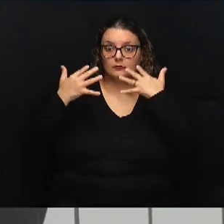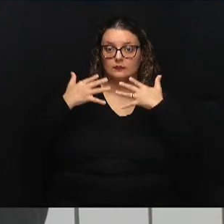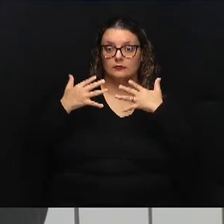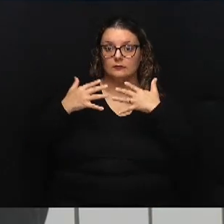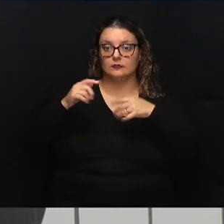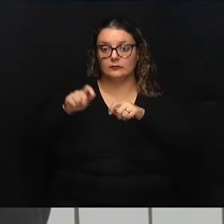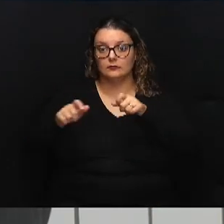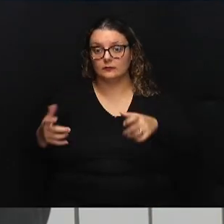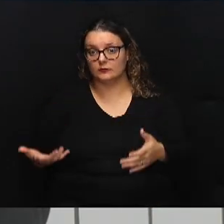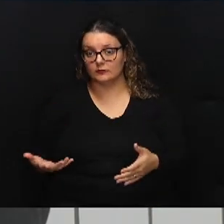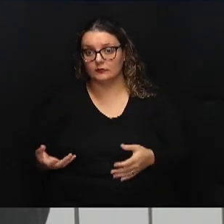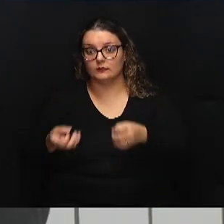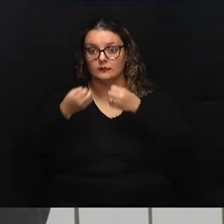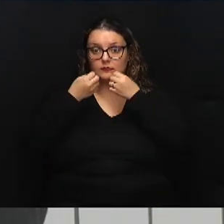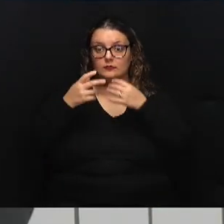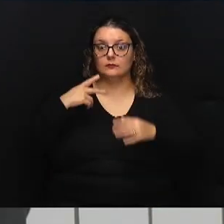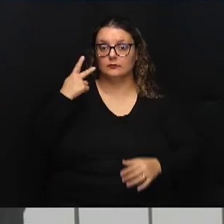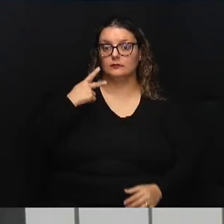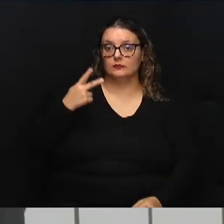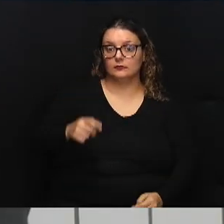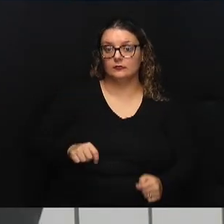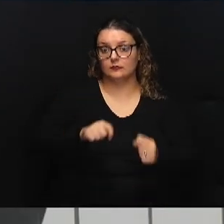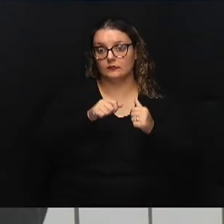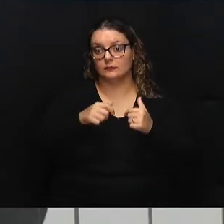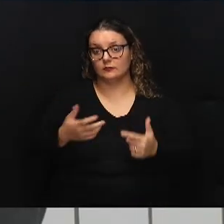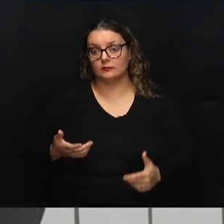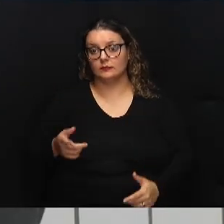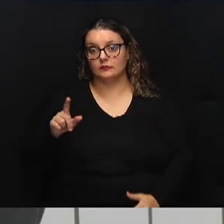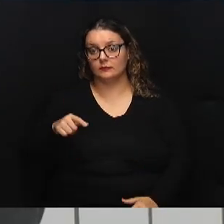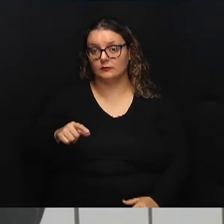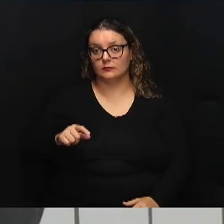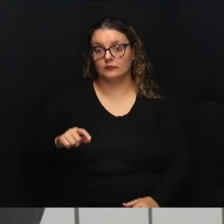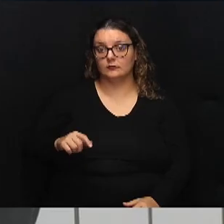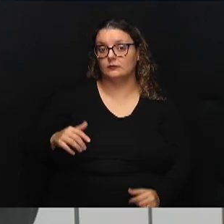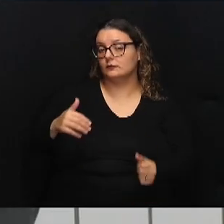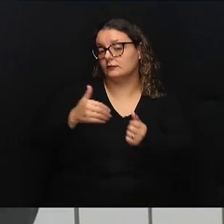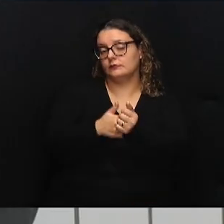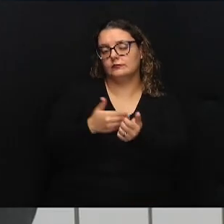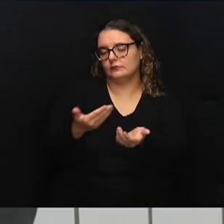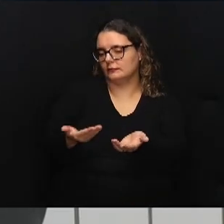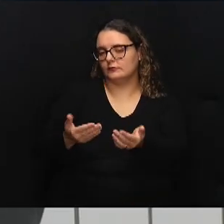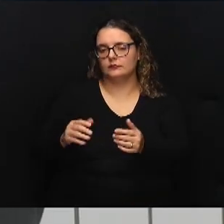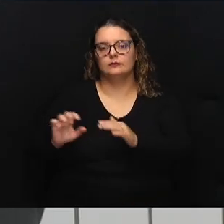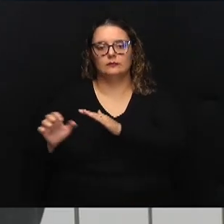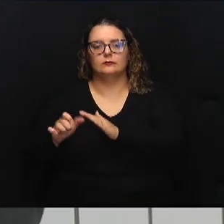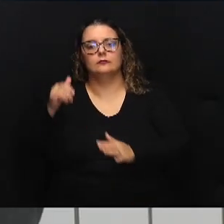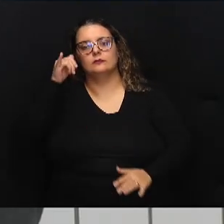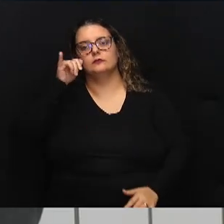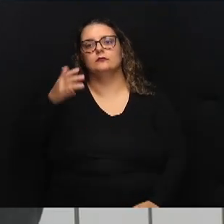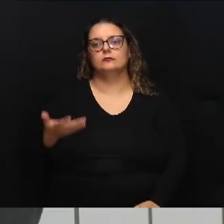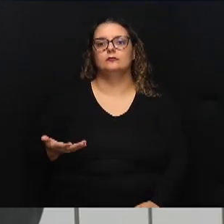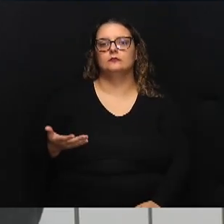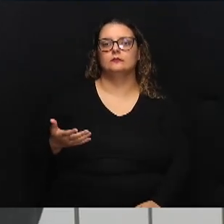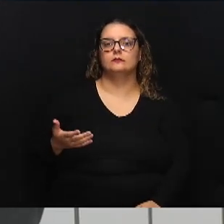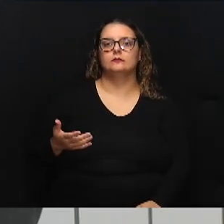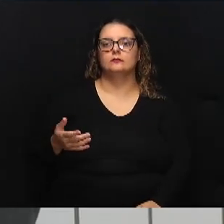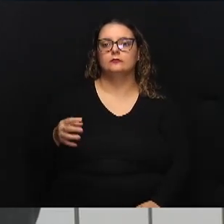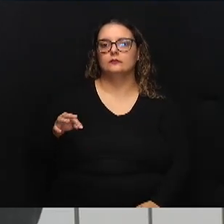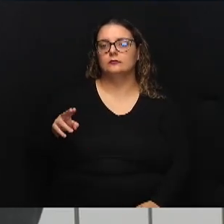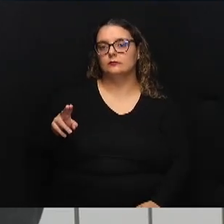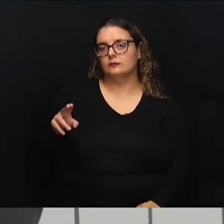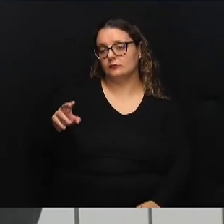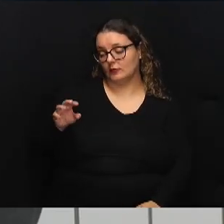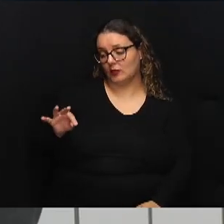com uma boa política de benefício, isso se tornou chave para a empresa, né? Para evitar realmente esse tipo de turnover. É